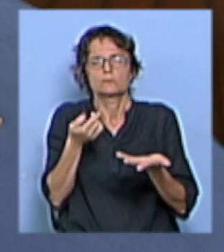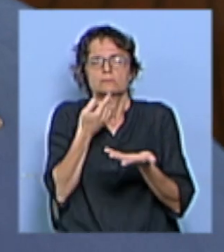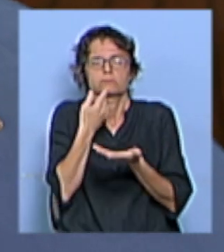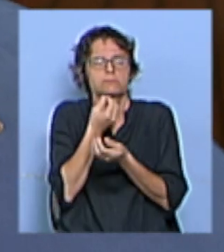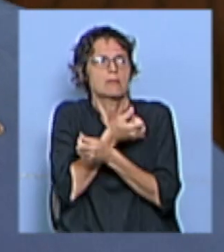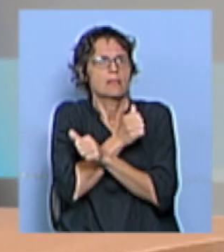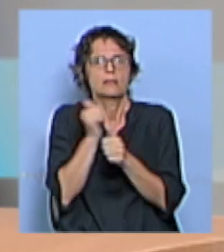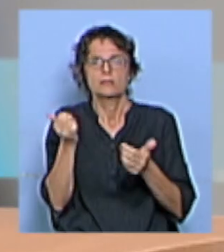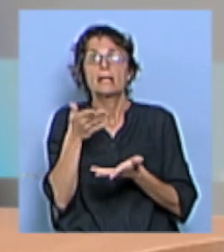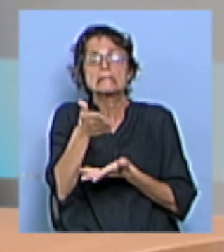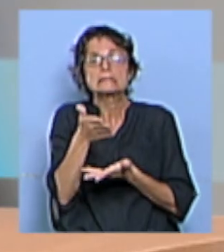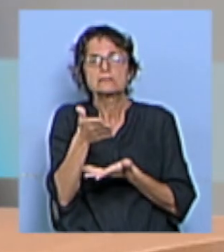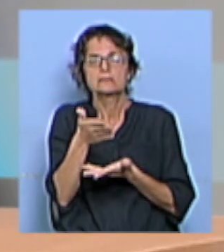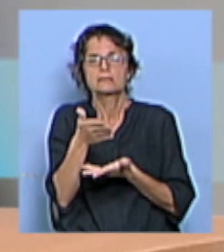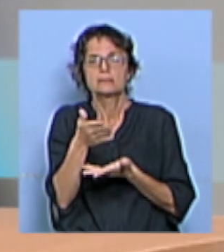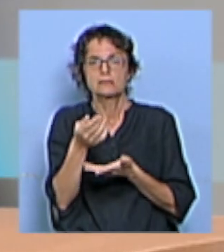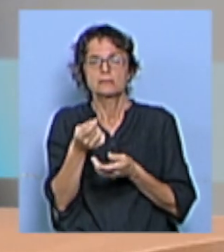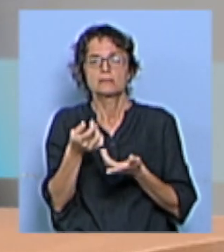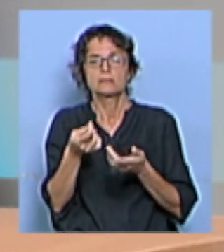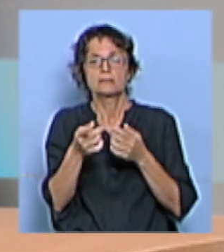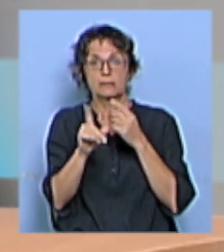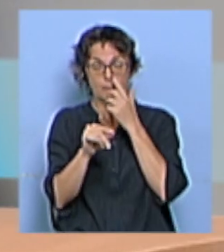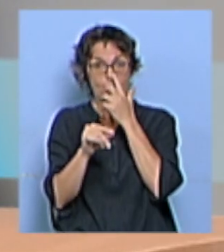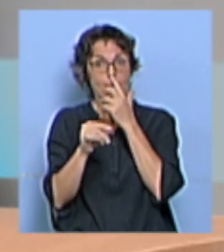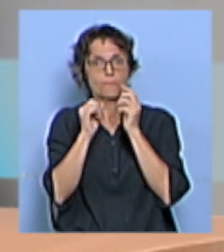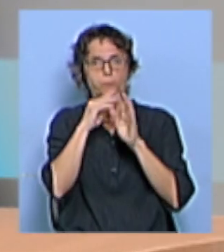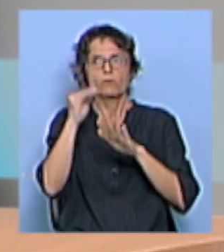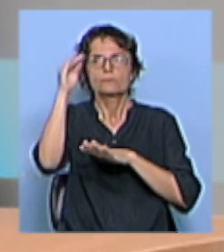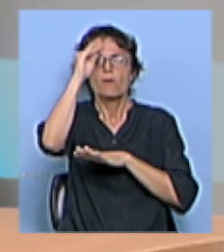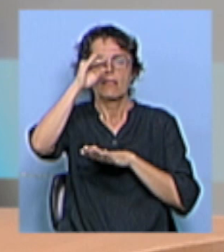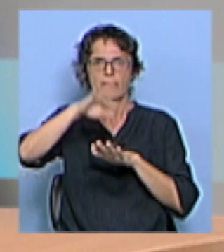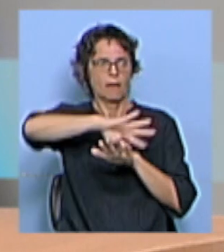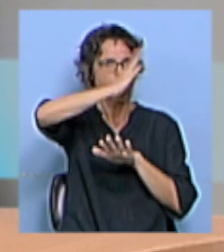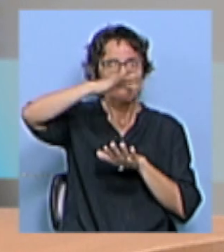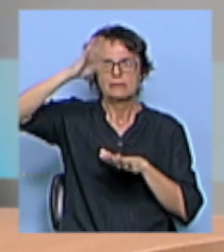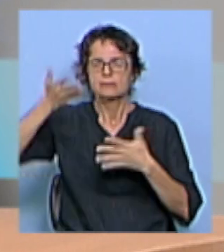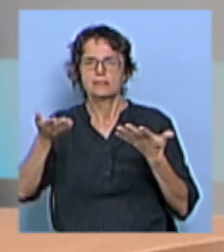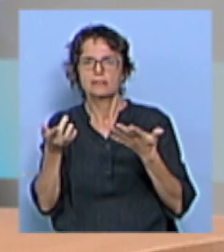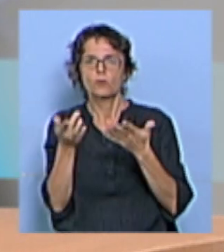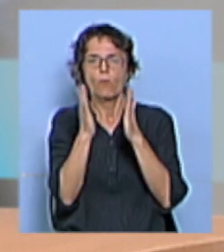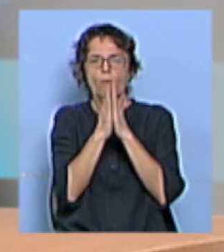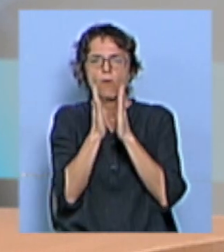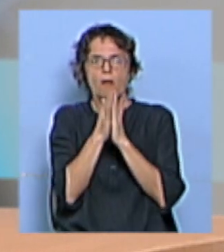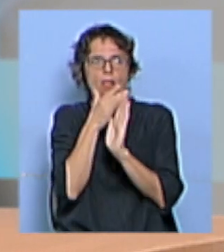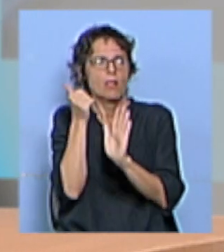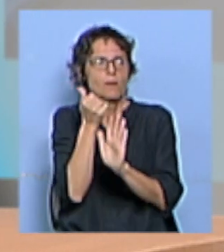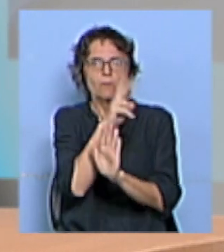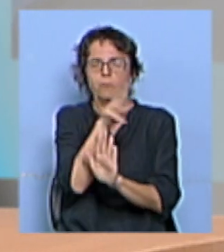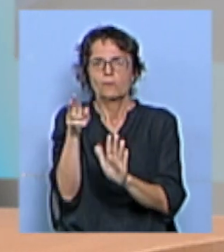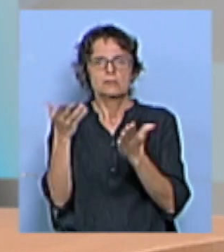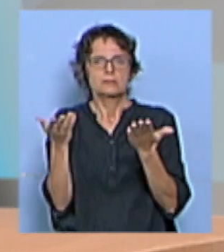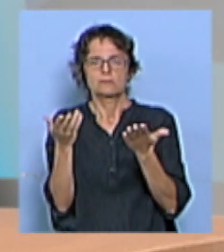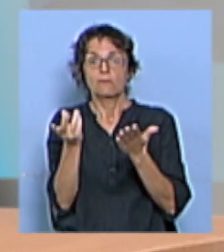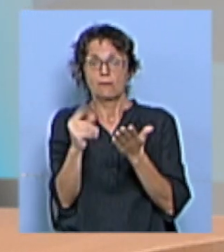enfim, é uma coisa maravilhosa, e com aldeias, lugares, com igrejas muito bonitas, tem vários lugares até